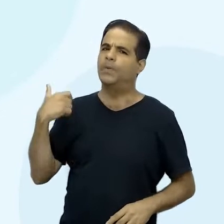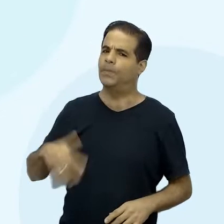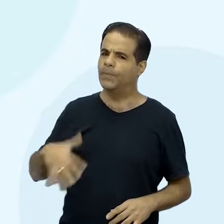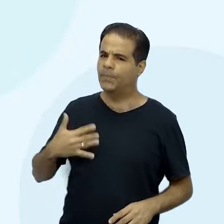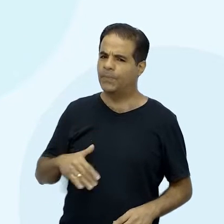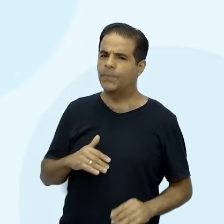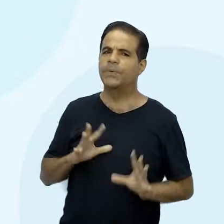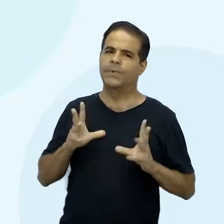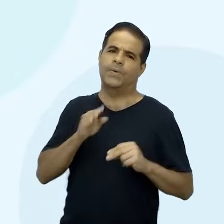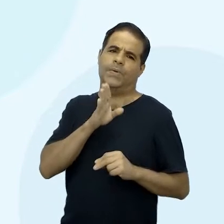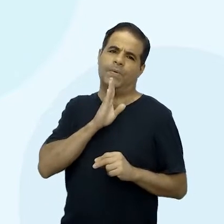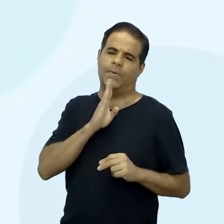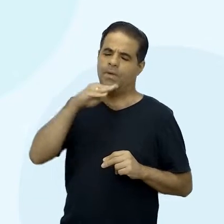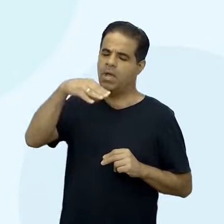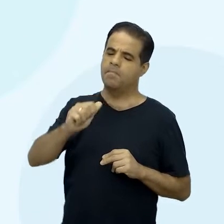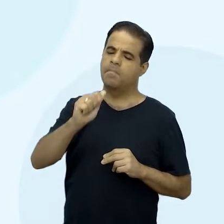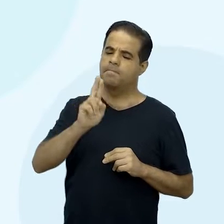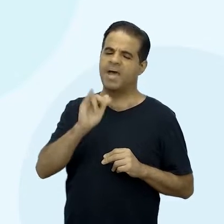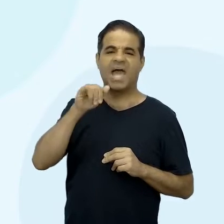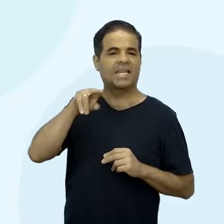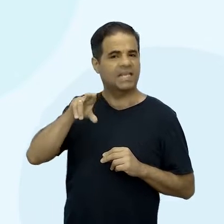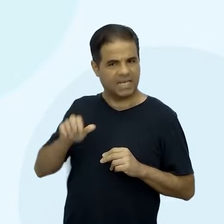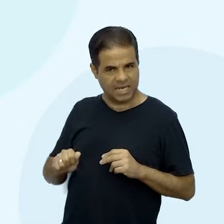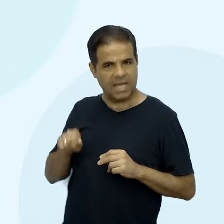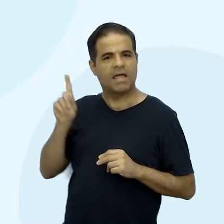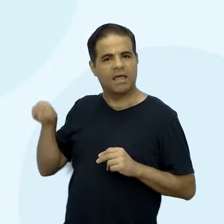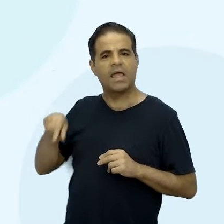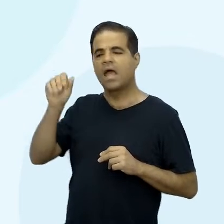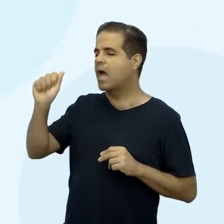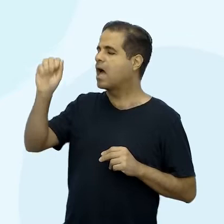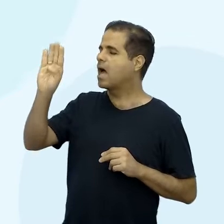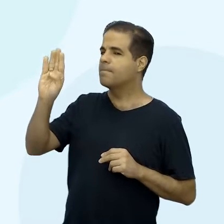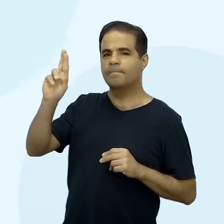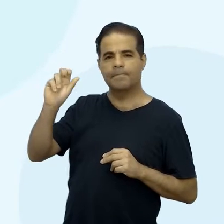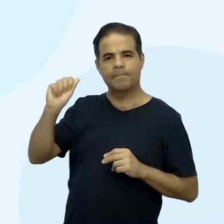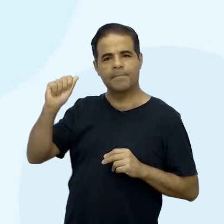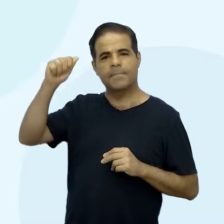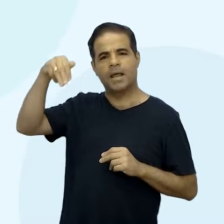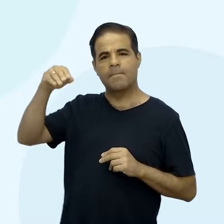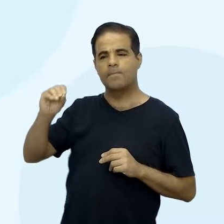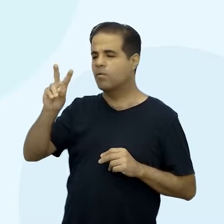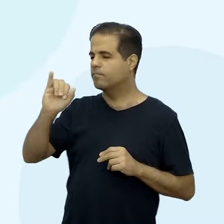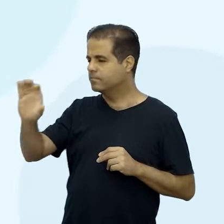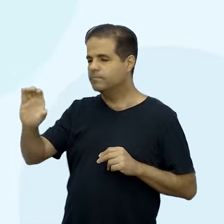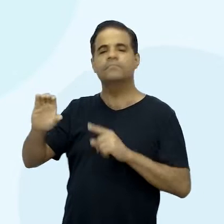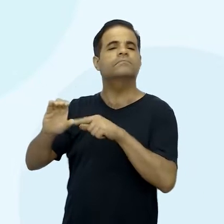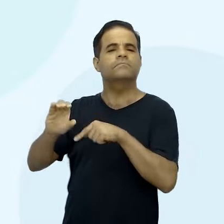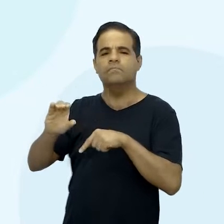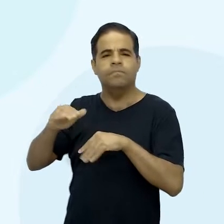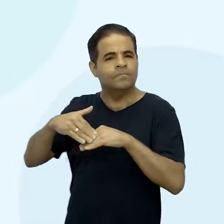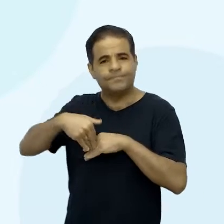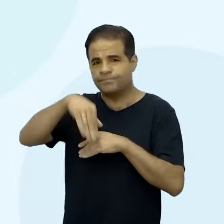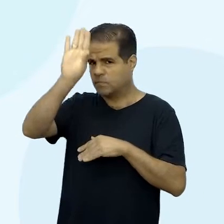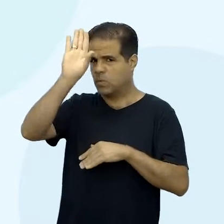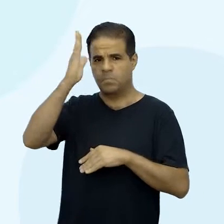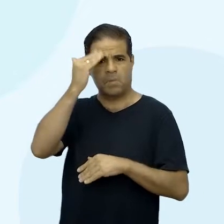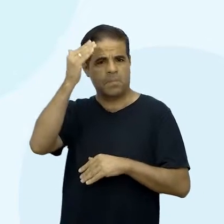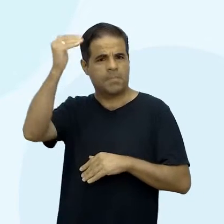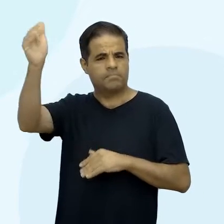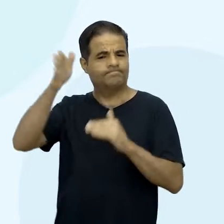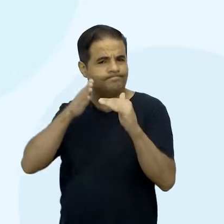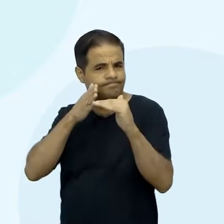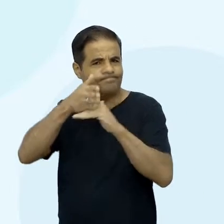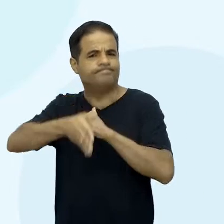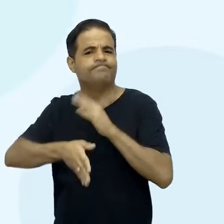bem conhecida, é a Marina Abramović. Então, a Marina Abramović se destaca no meio performático por ser uma das mais emblemáticas e